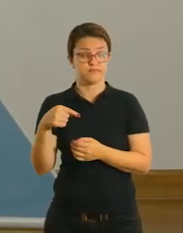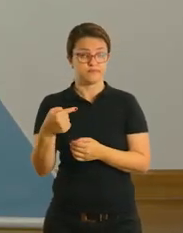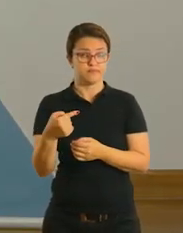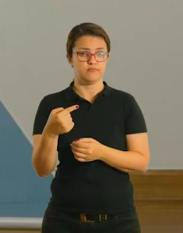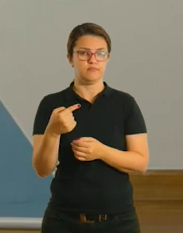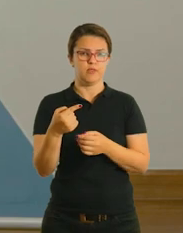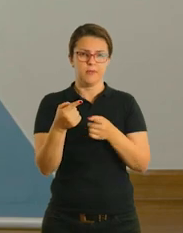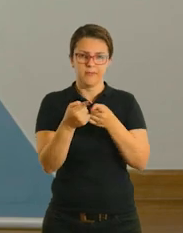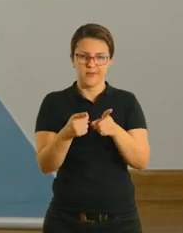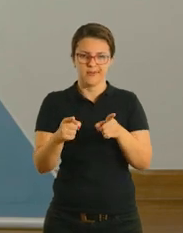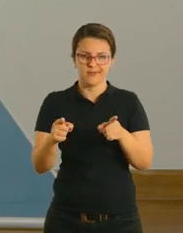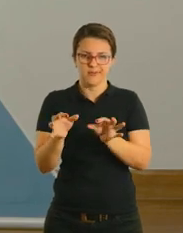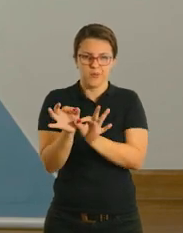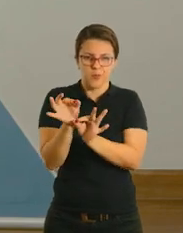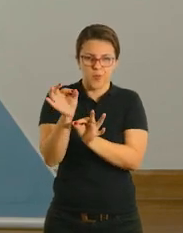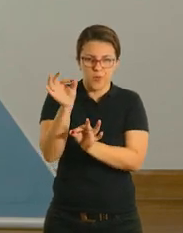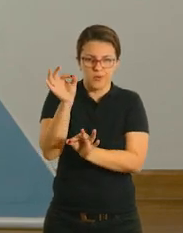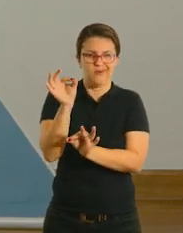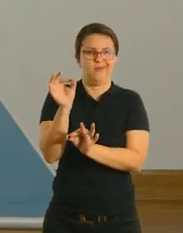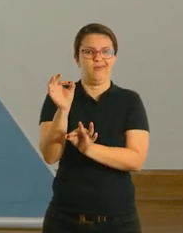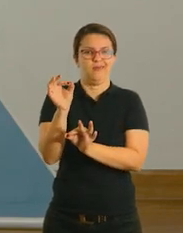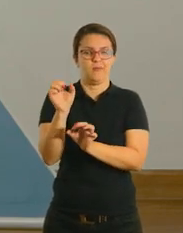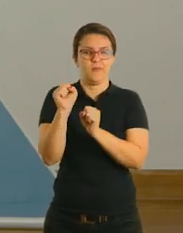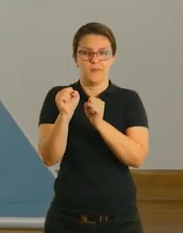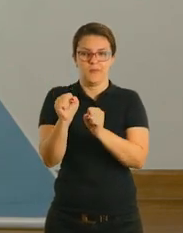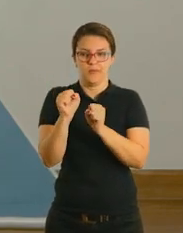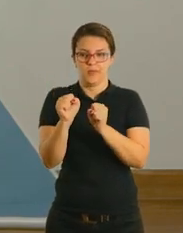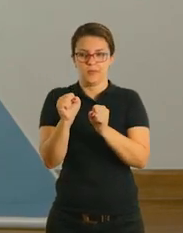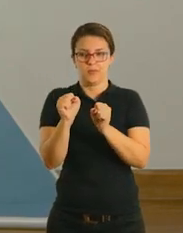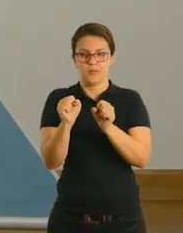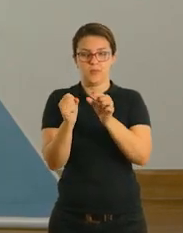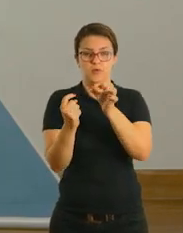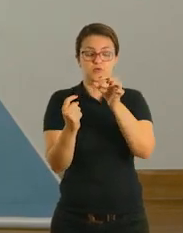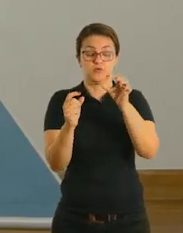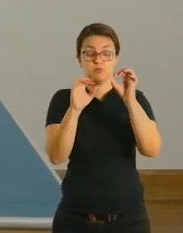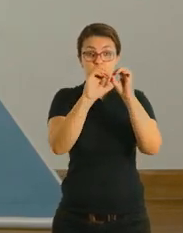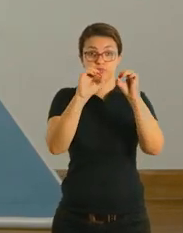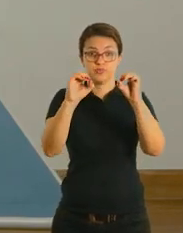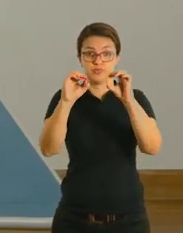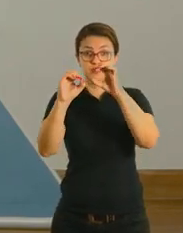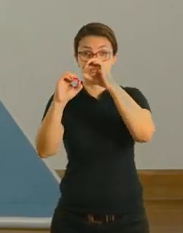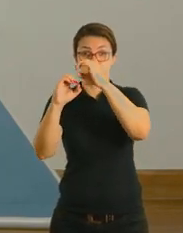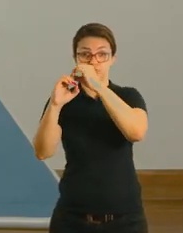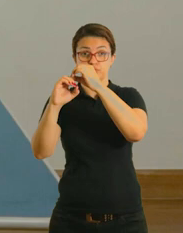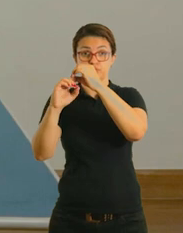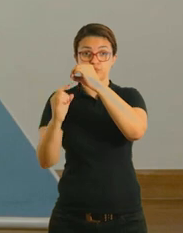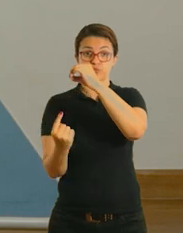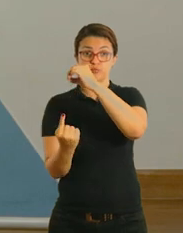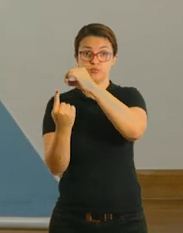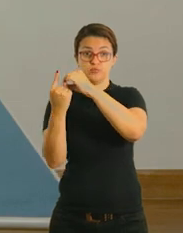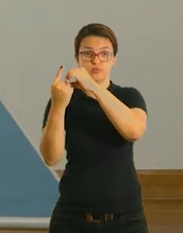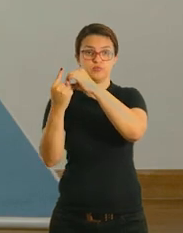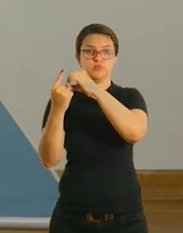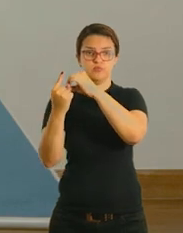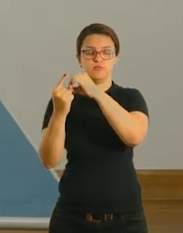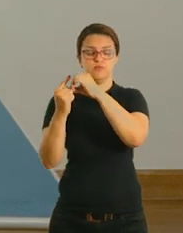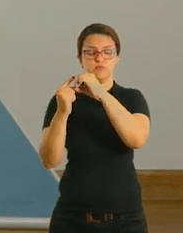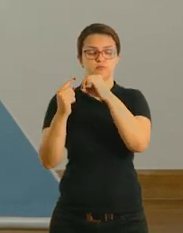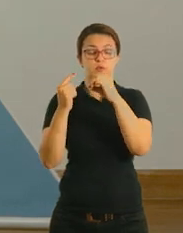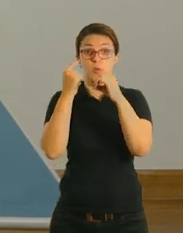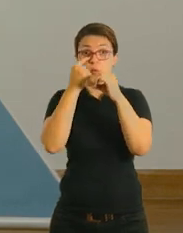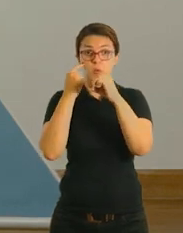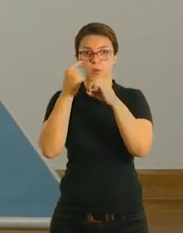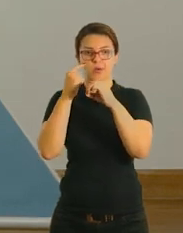palito de churrasco, tá? Podem furar também e, de repente, conseguir pintar aqui, fazer os olhinhos de